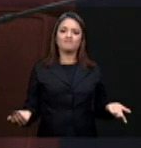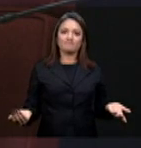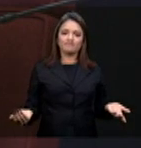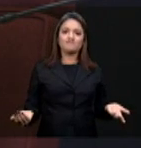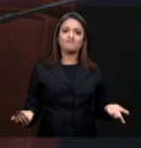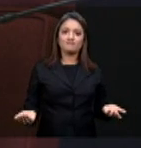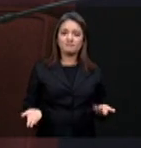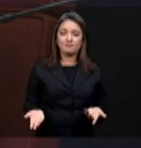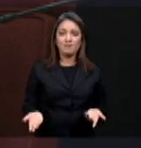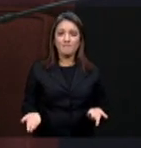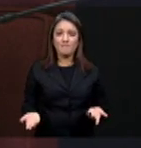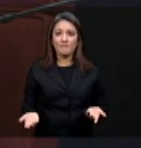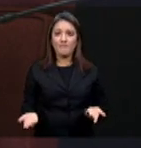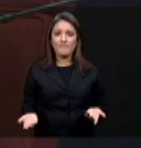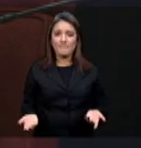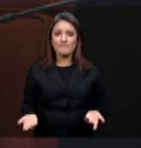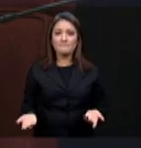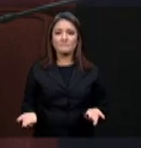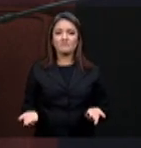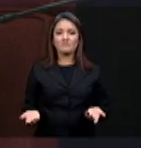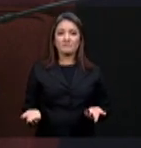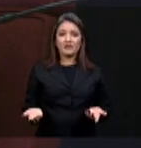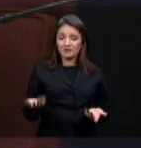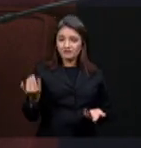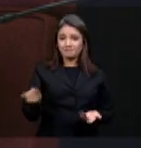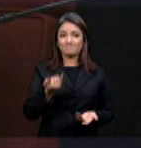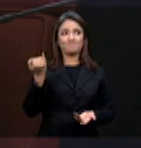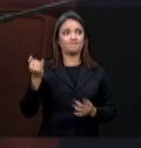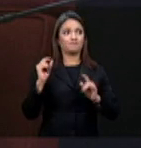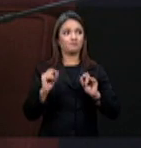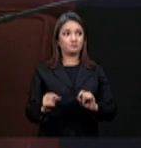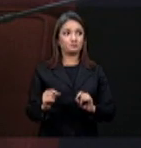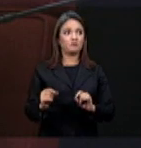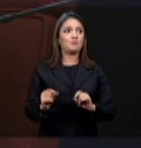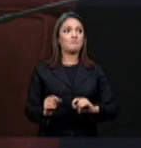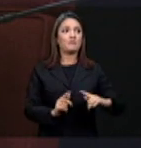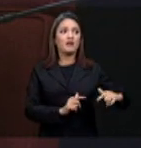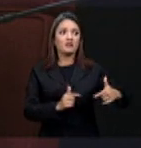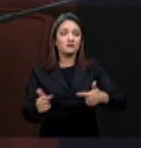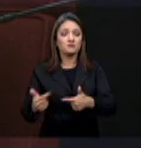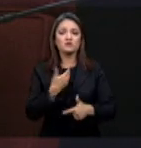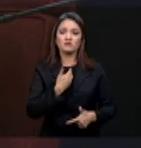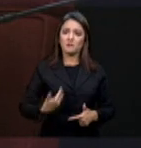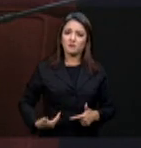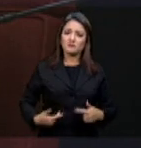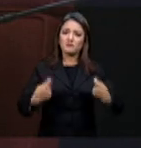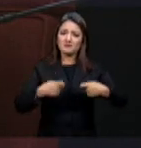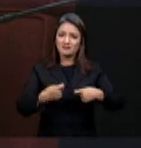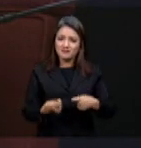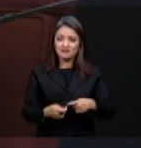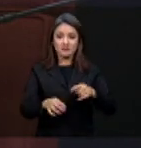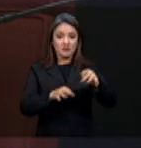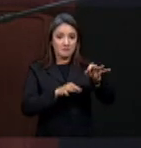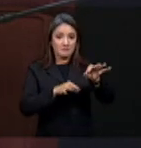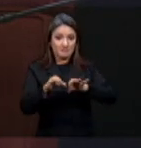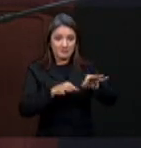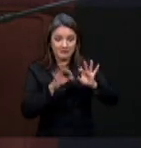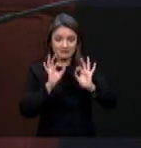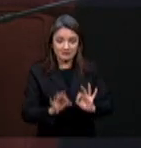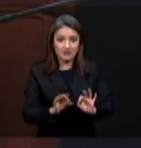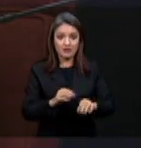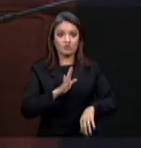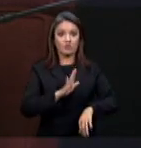isso é esse caminho é um ponto fundamental políticas devem ser bem desenhadas devem ser